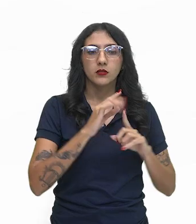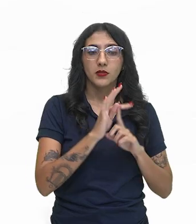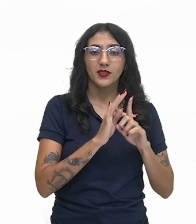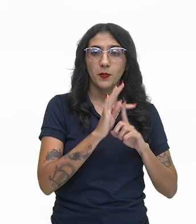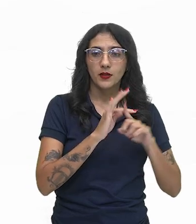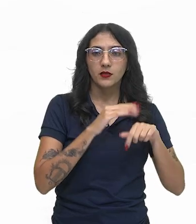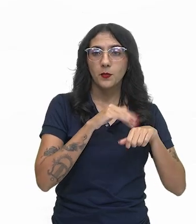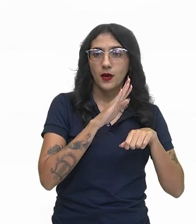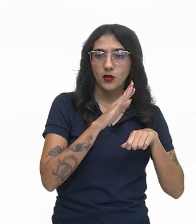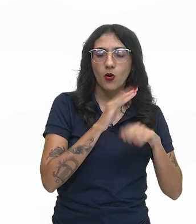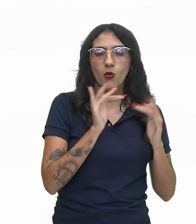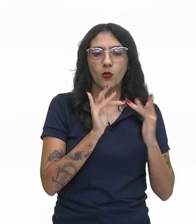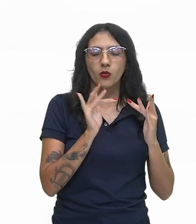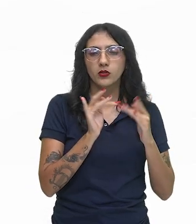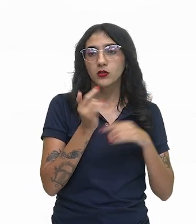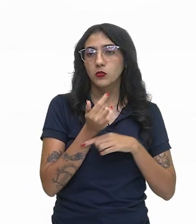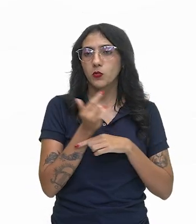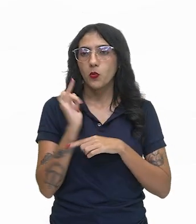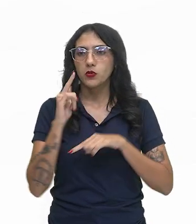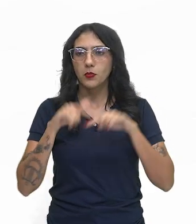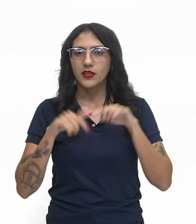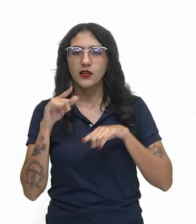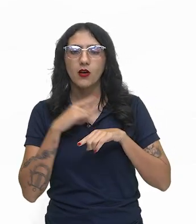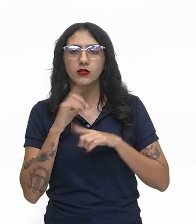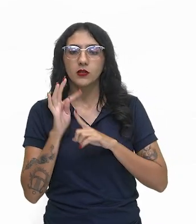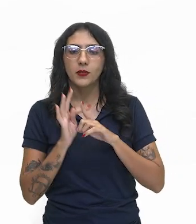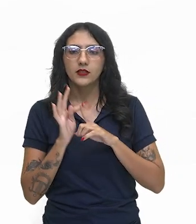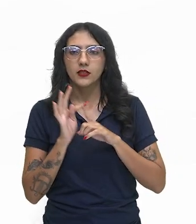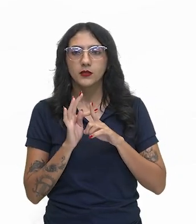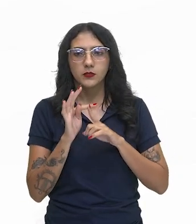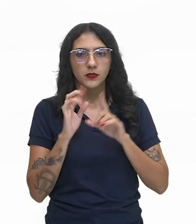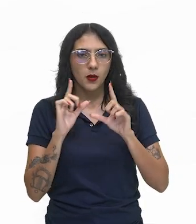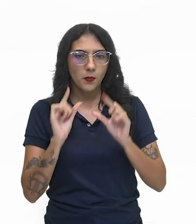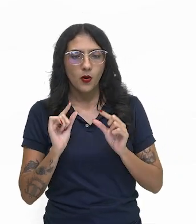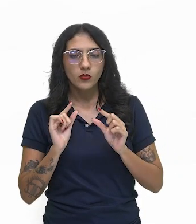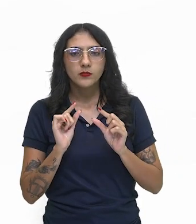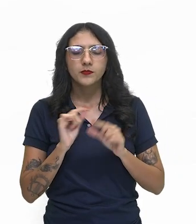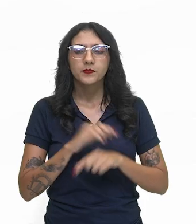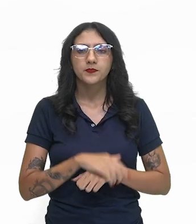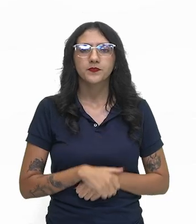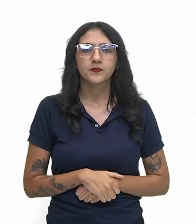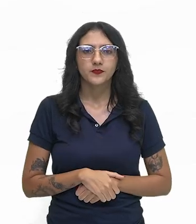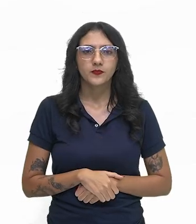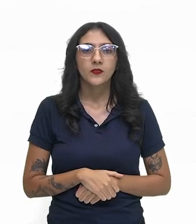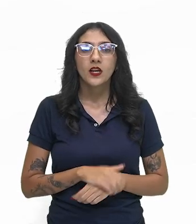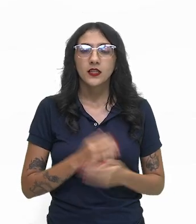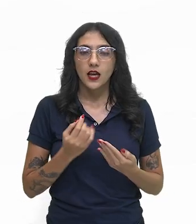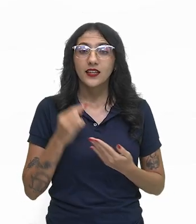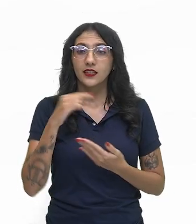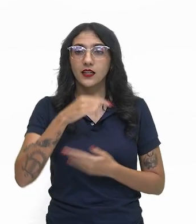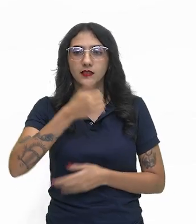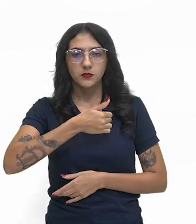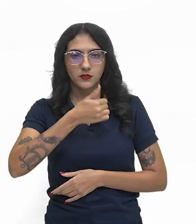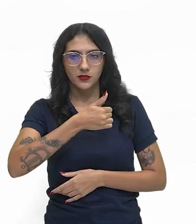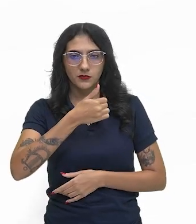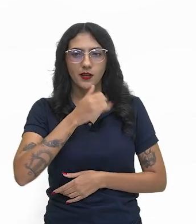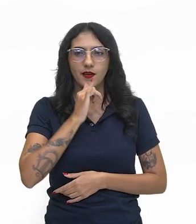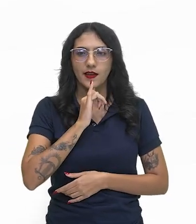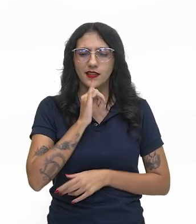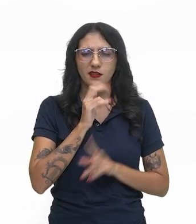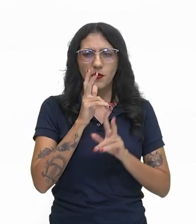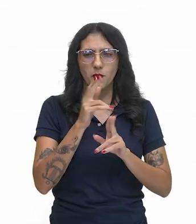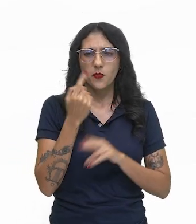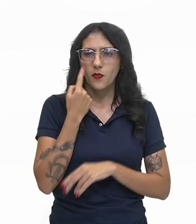para uma temperatura menor, ou seja, há uma transferência. Aí, neste caso, na condução, como estamos vendo